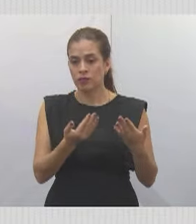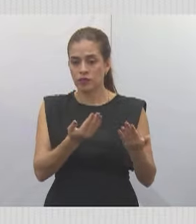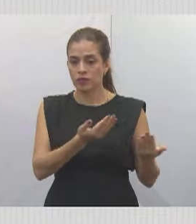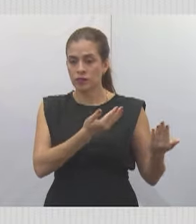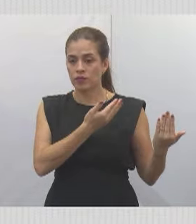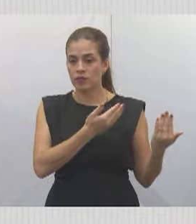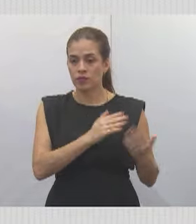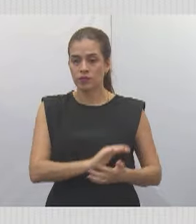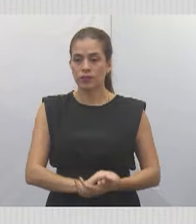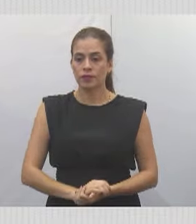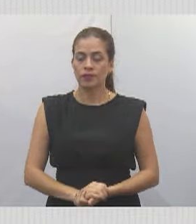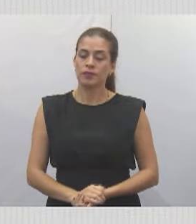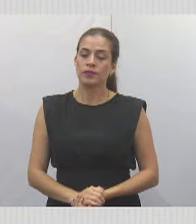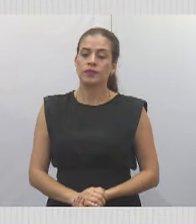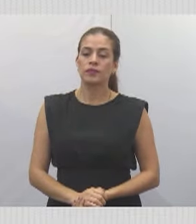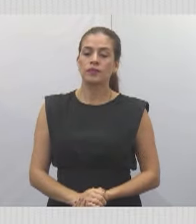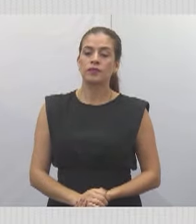pode passar?